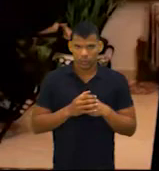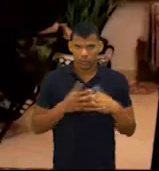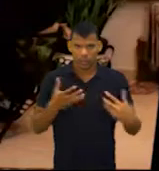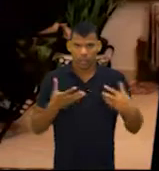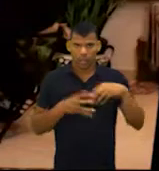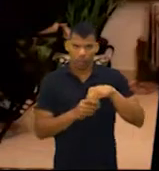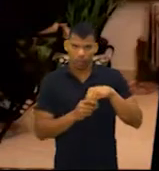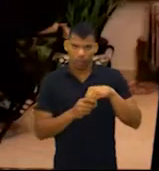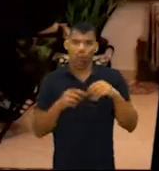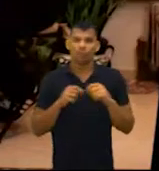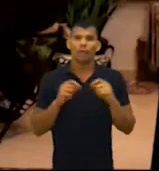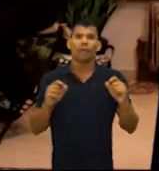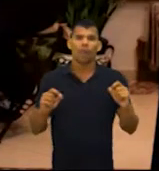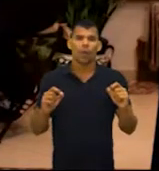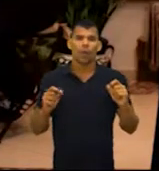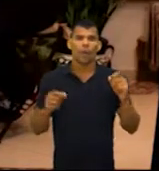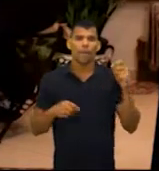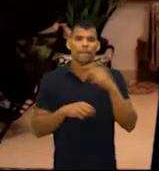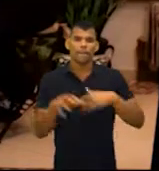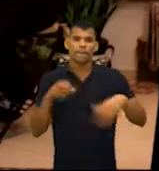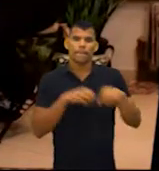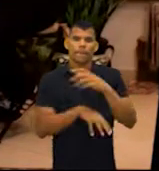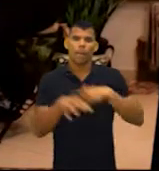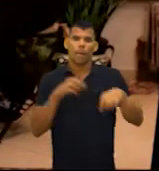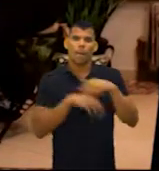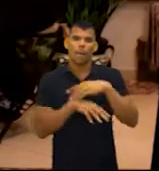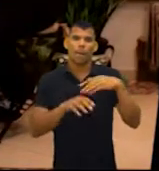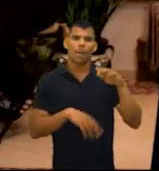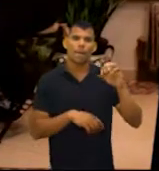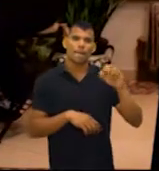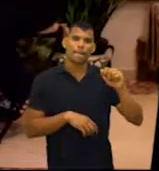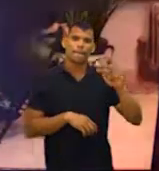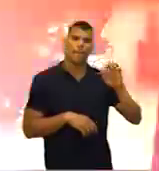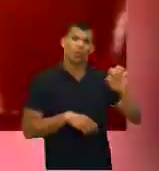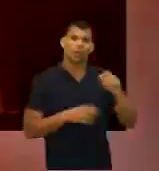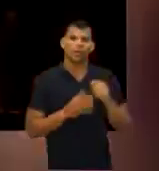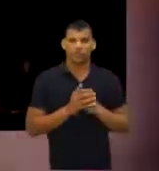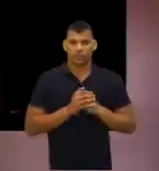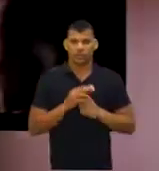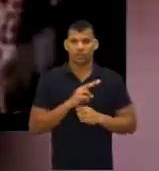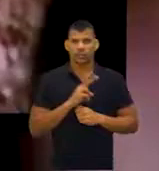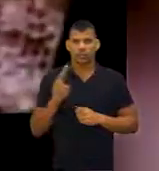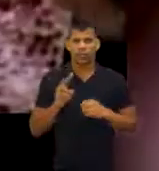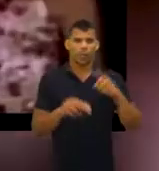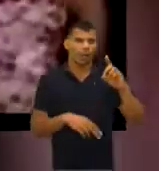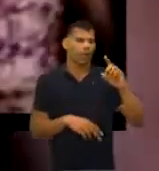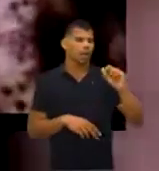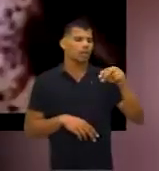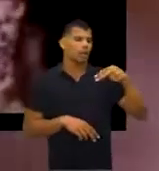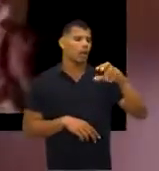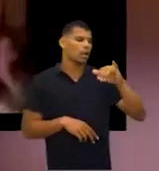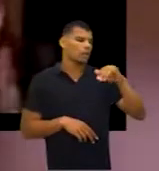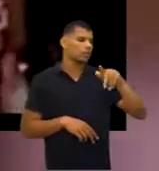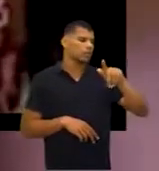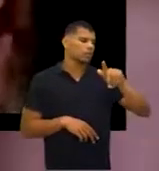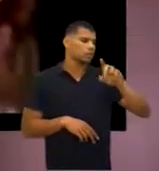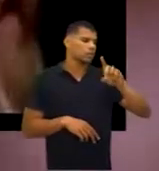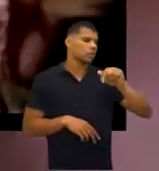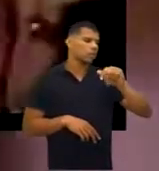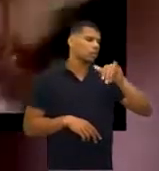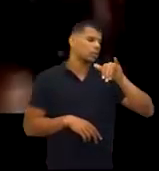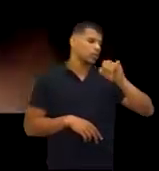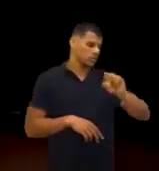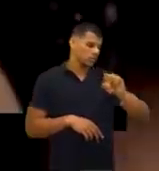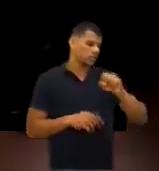andar superior, que era para movimentar o shopping. E ele botou a boate Dancing Days. E lá as garçonetes, né, que